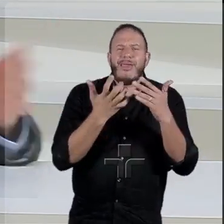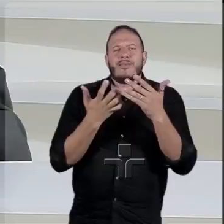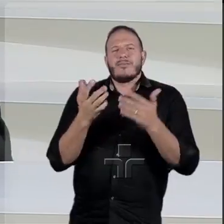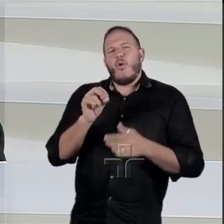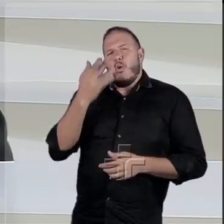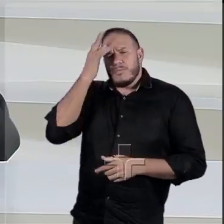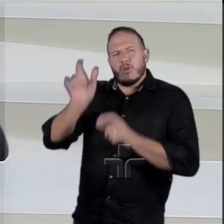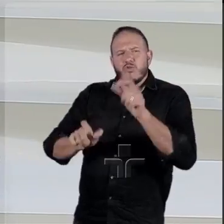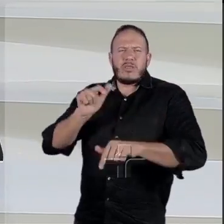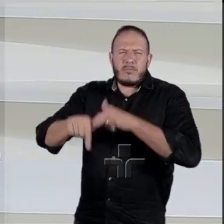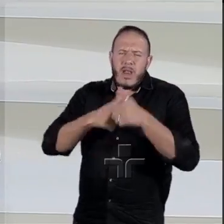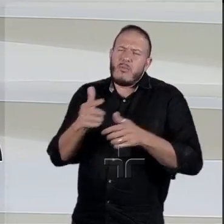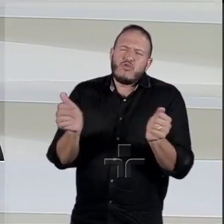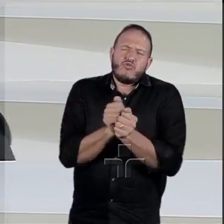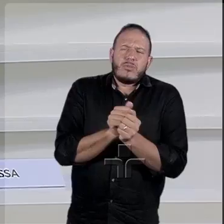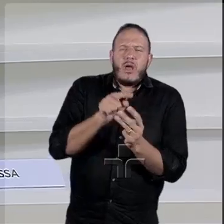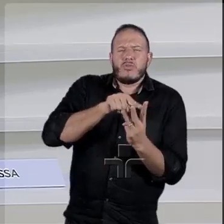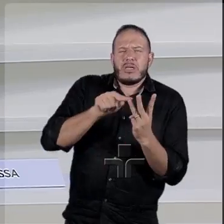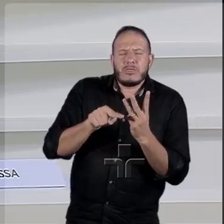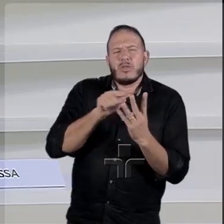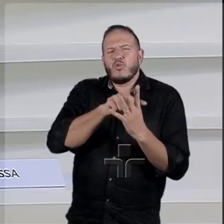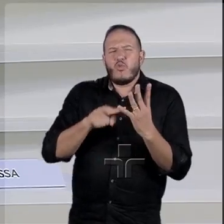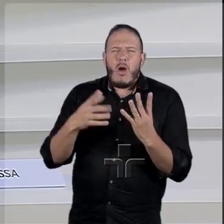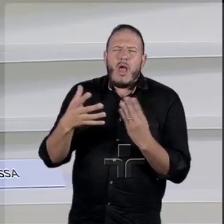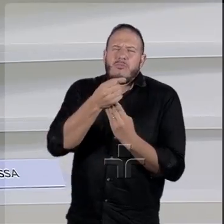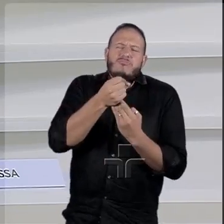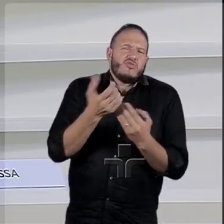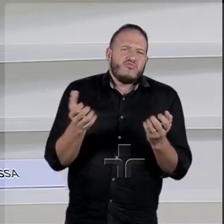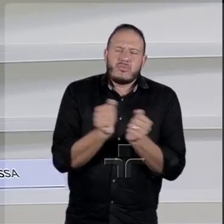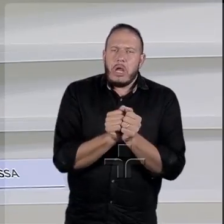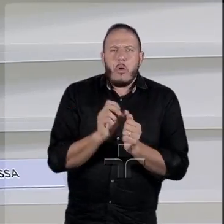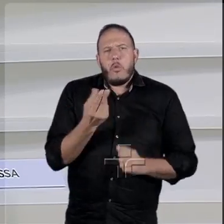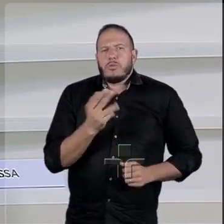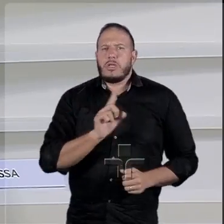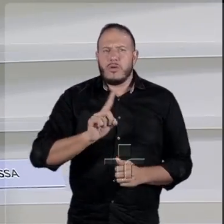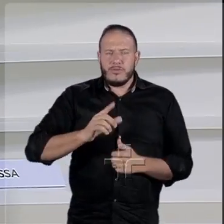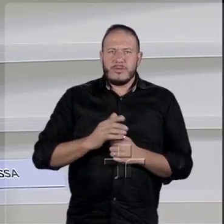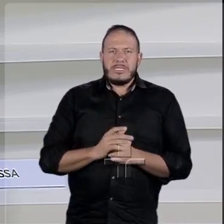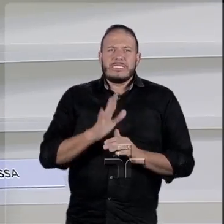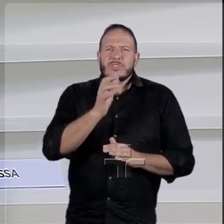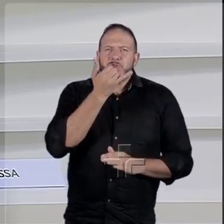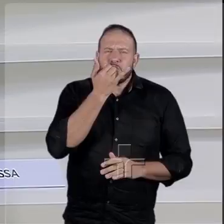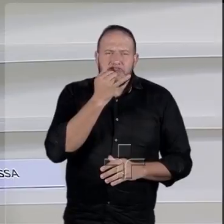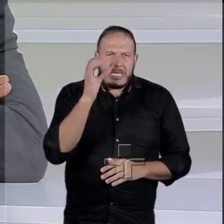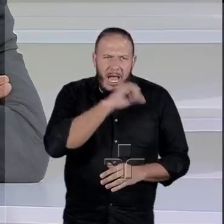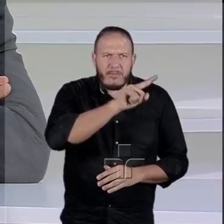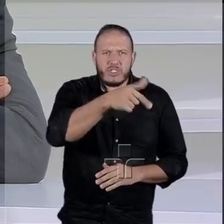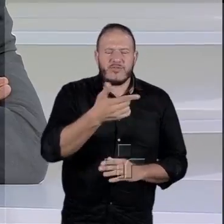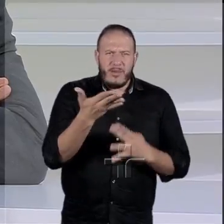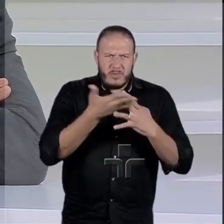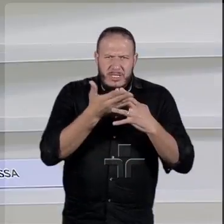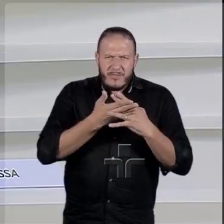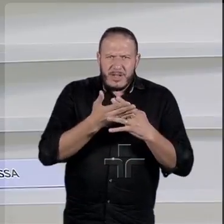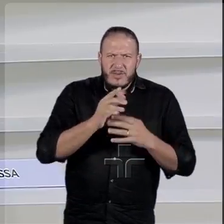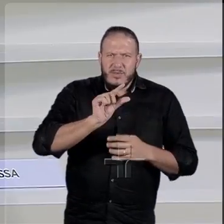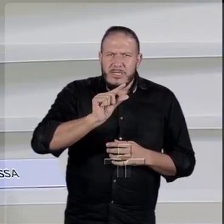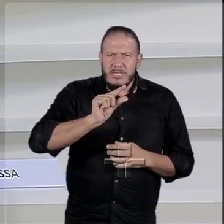ou não. Fazer. Deixa eu a fazer dois comentários aqui. Desculpe, Maílson, a gente vai para o intervalo e a gente volta com você em